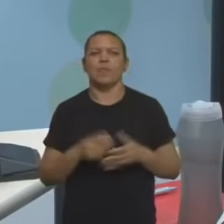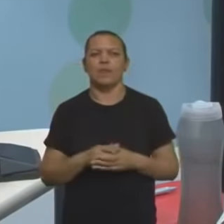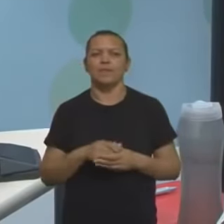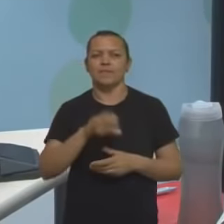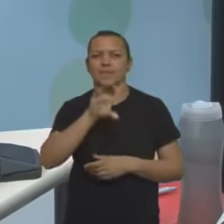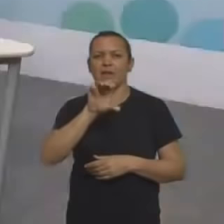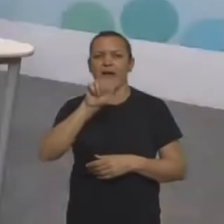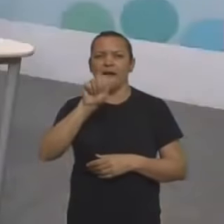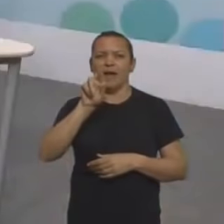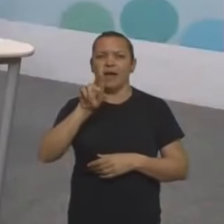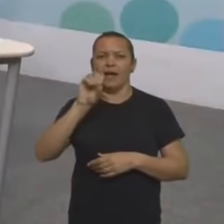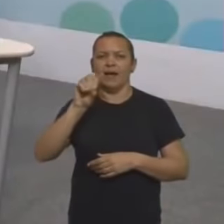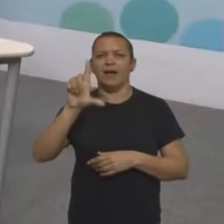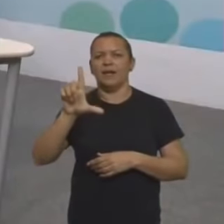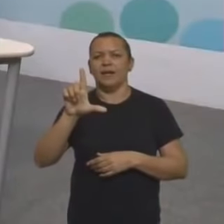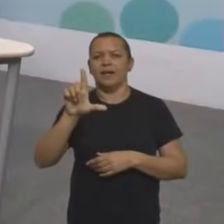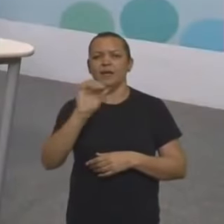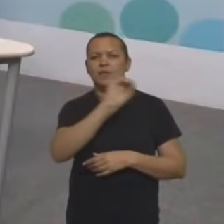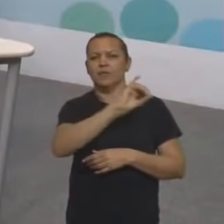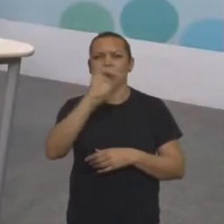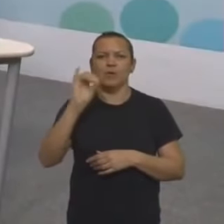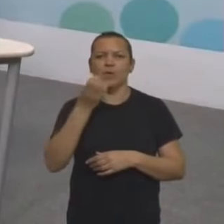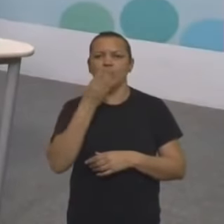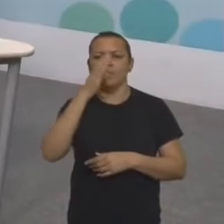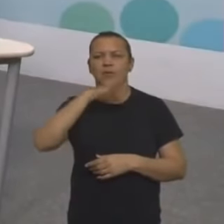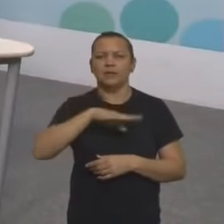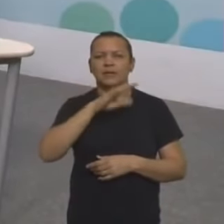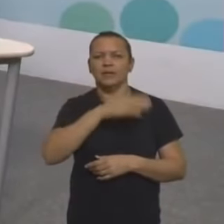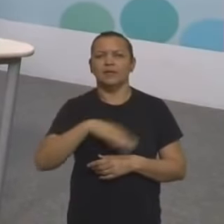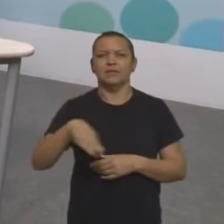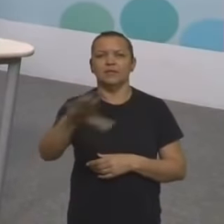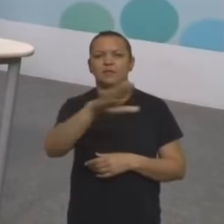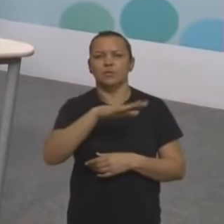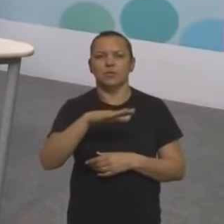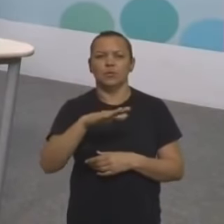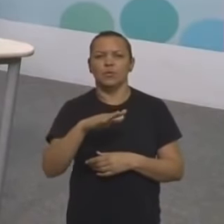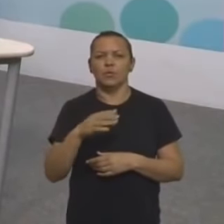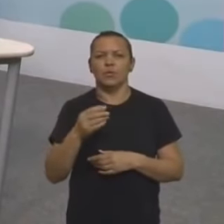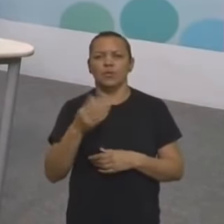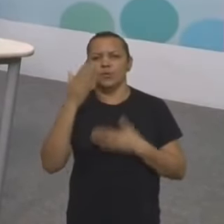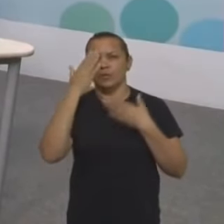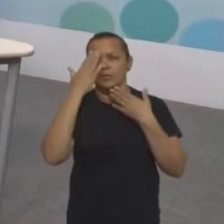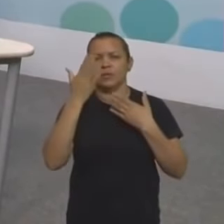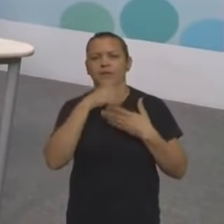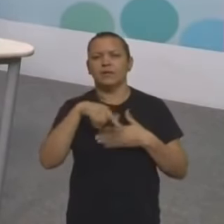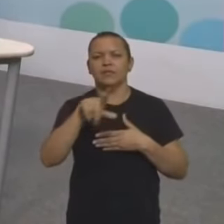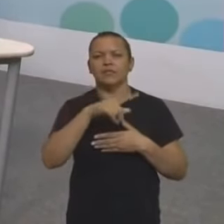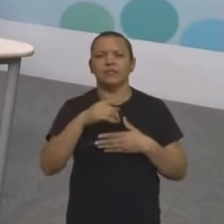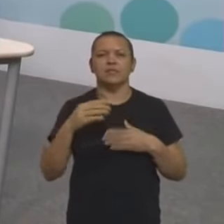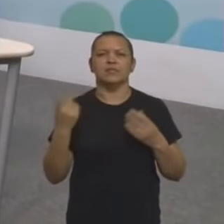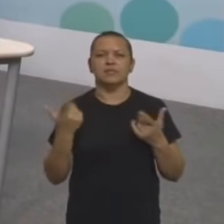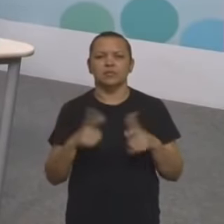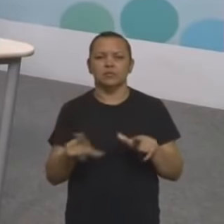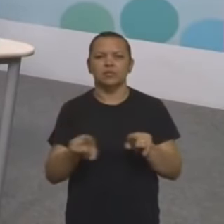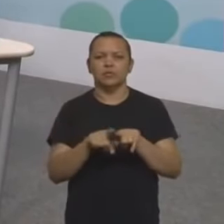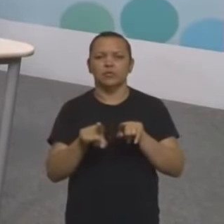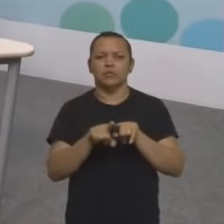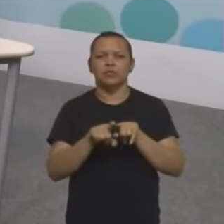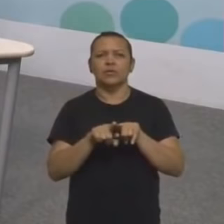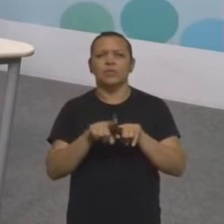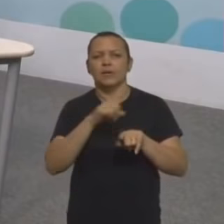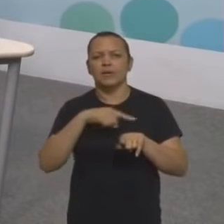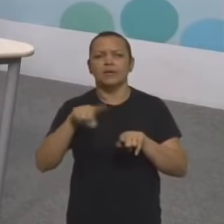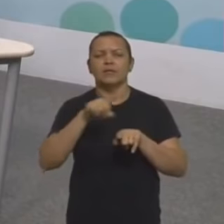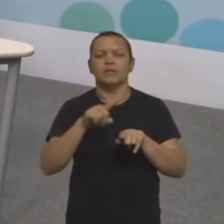Carol? Oi, gente, boa tarde a todos e todas. É um prazer estar aqui com vocês novamente para mais